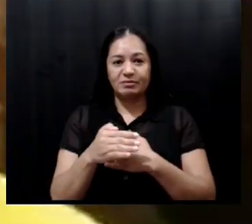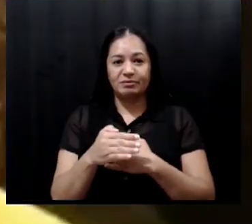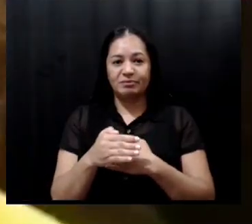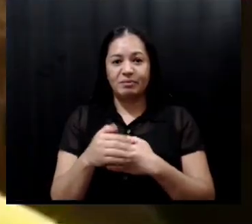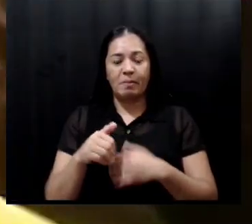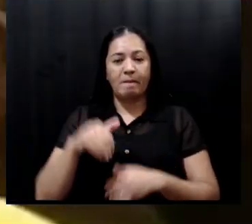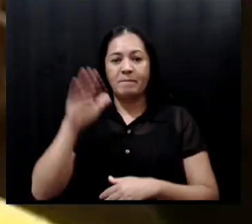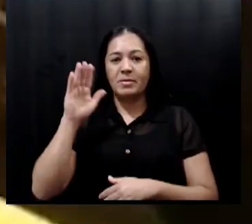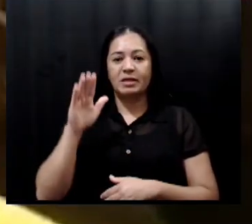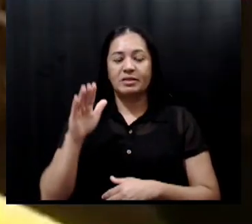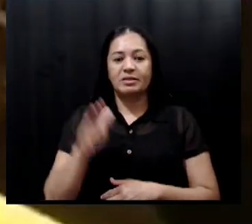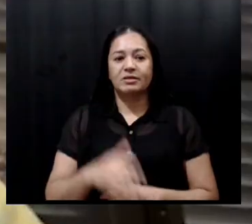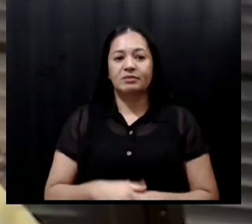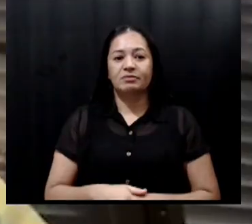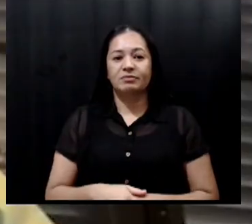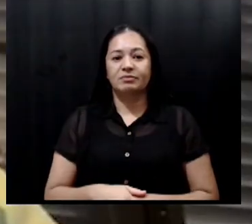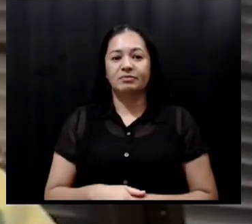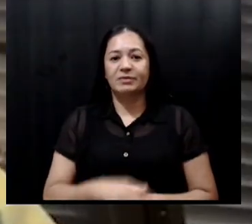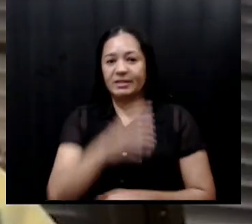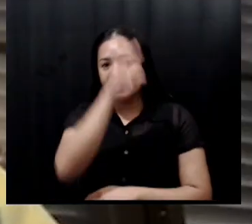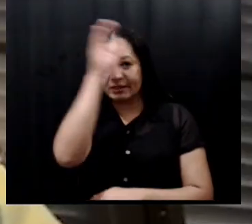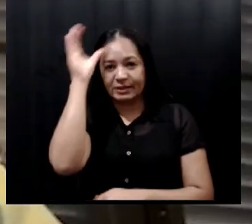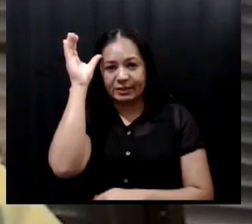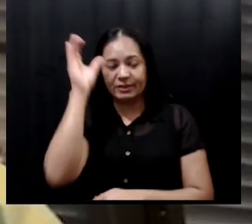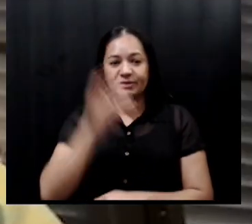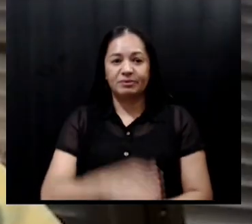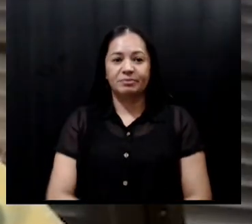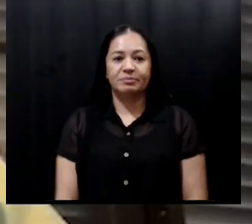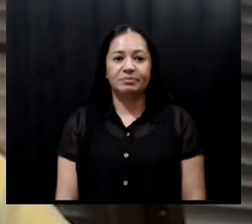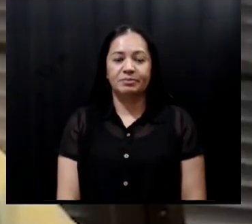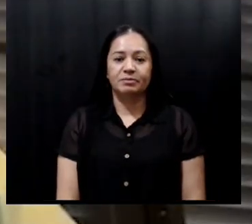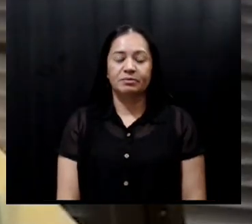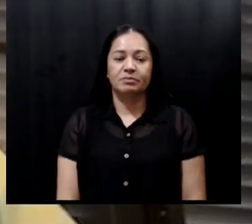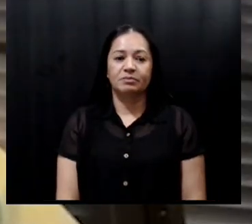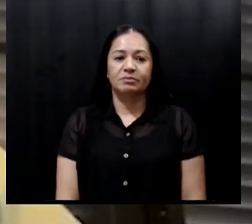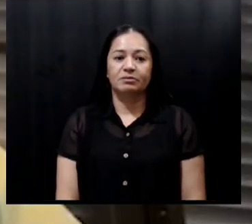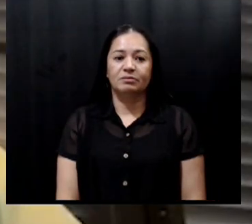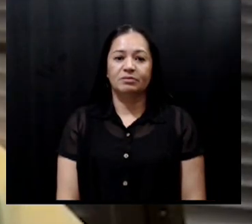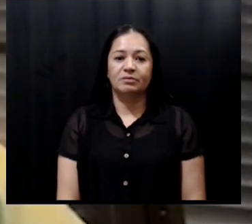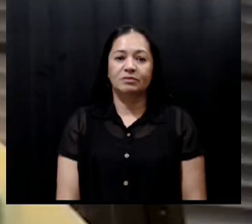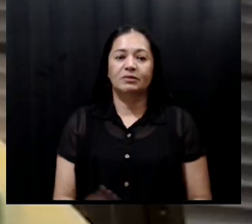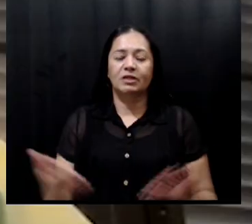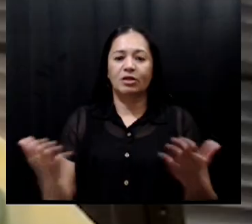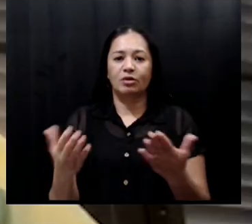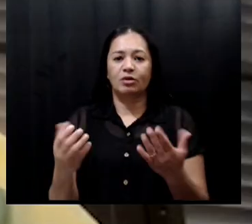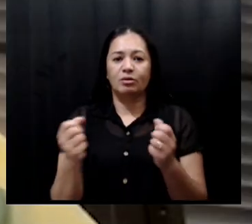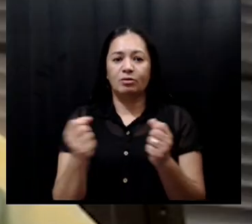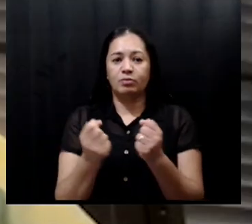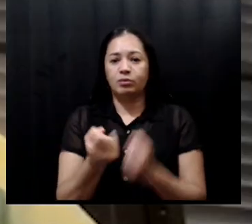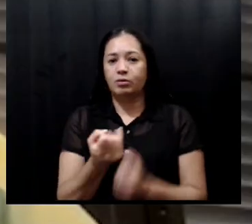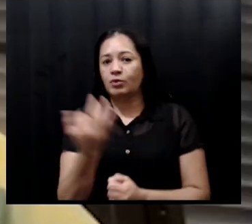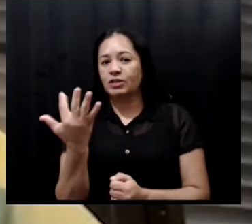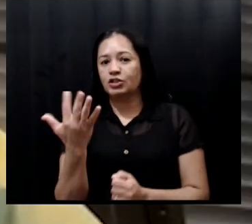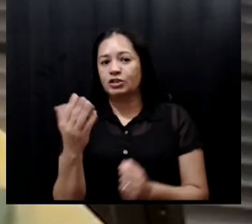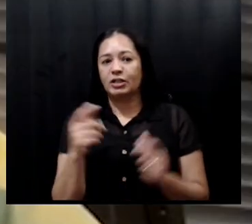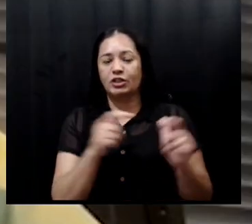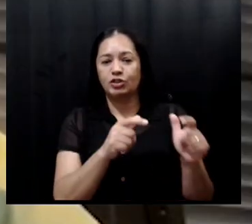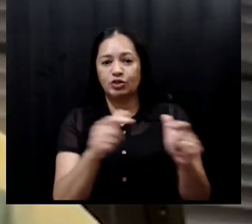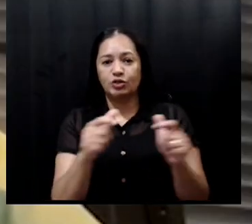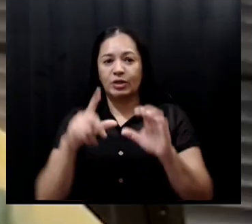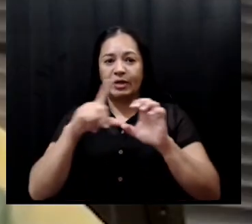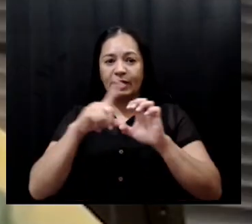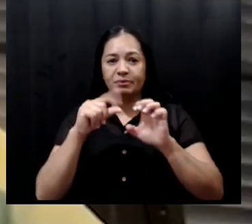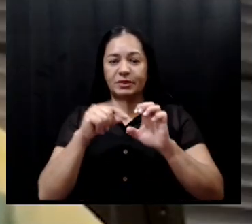assim, clientes, né? Teve essa explosão mesmo do número de empreendedores nesse ramo, né? Antes da